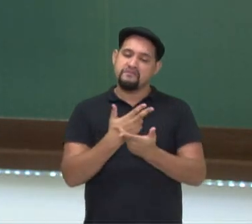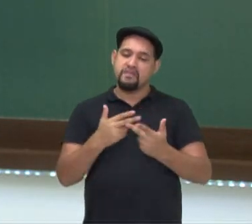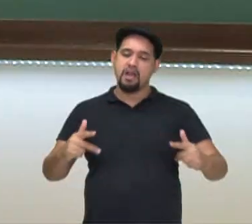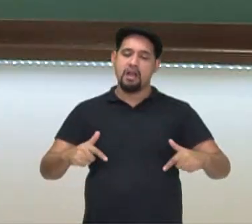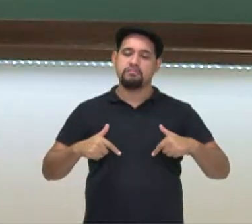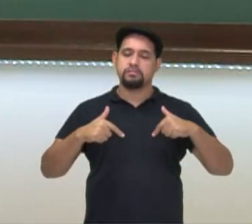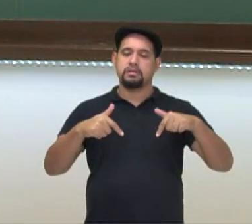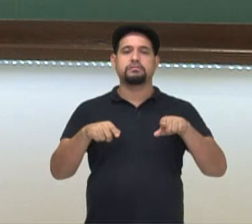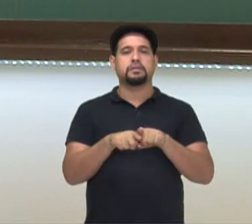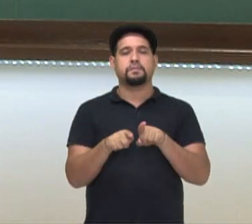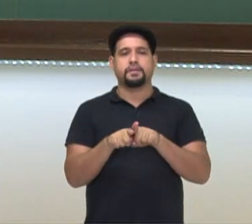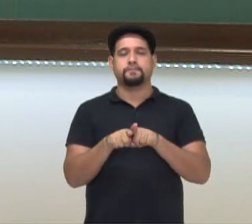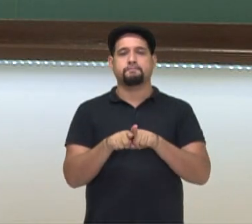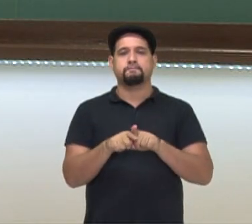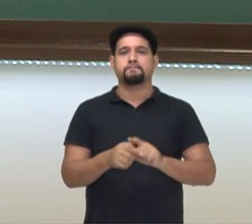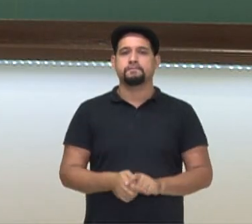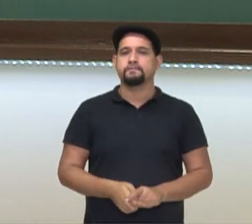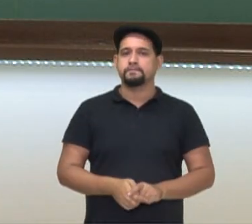ações. Então,